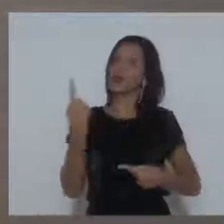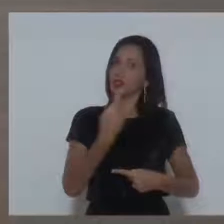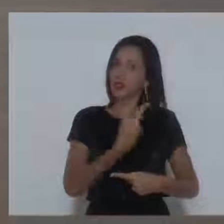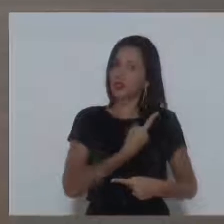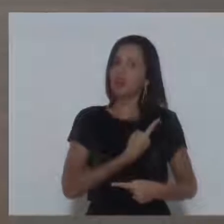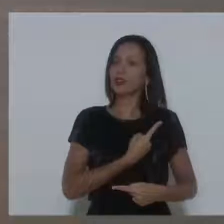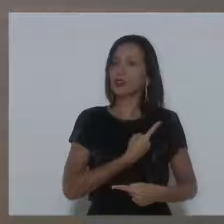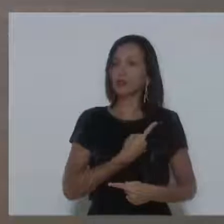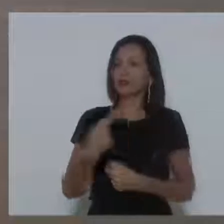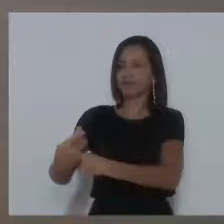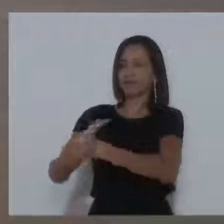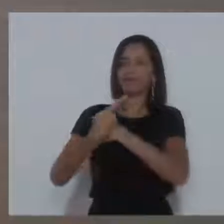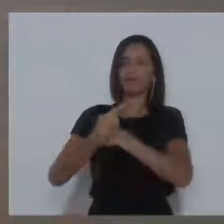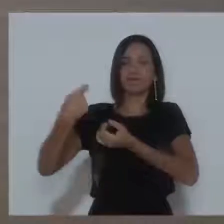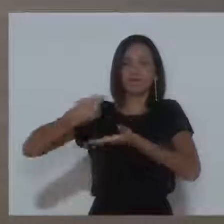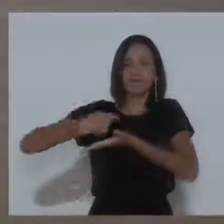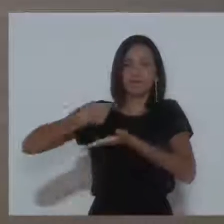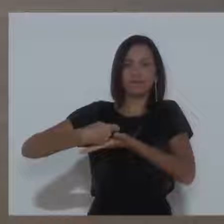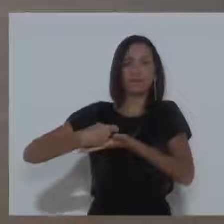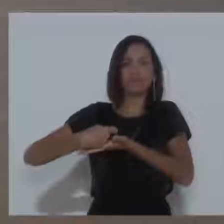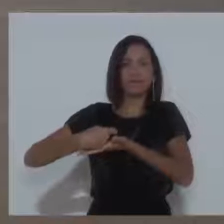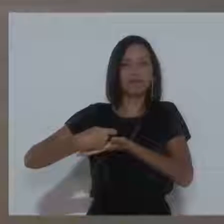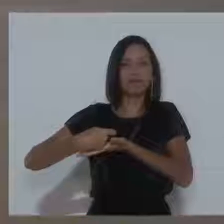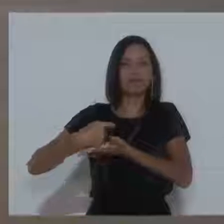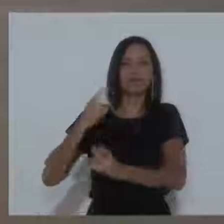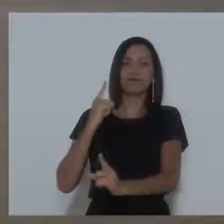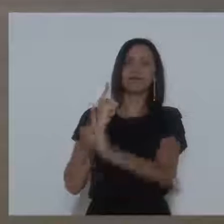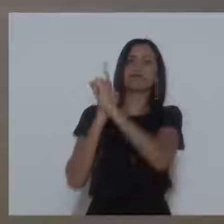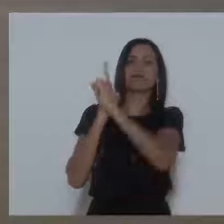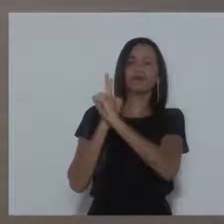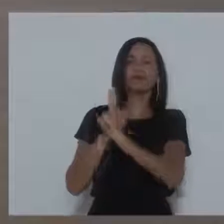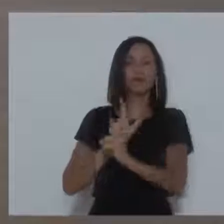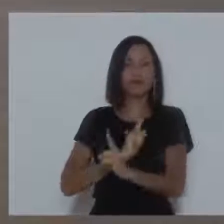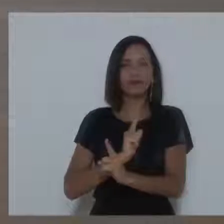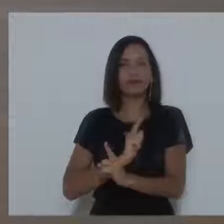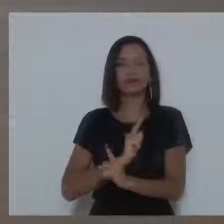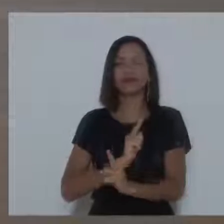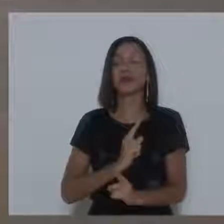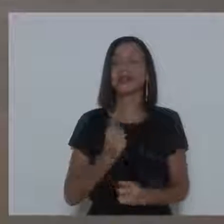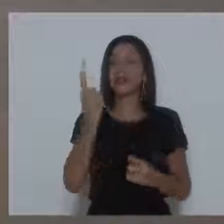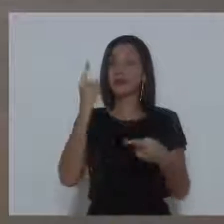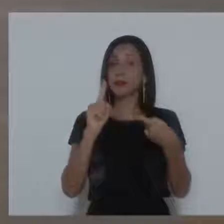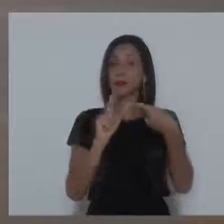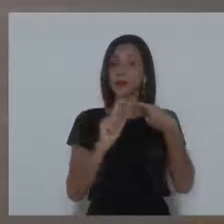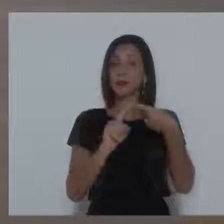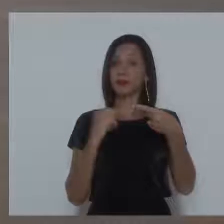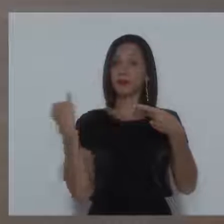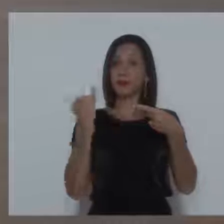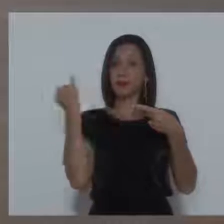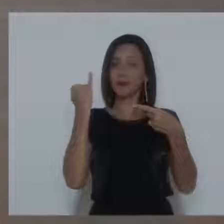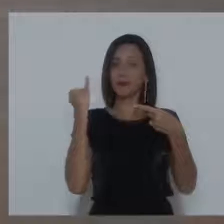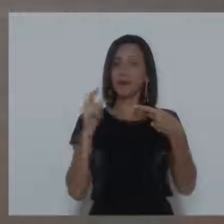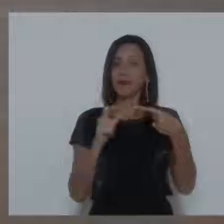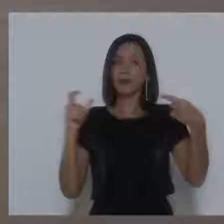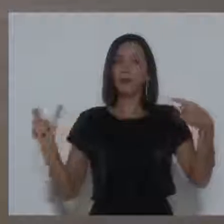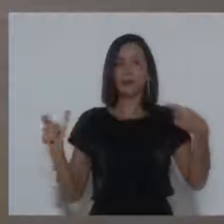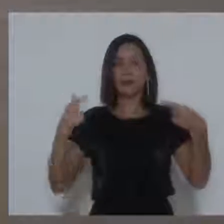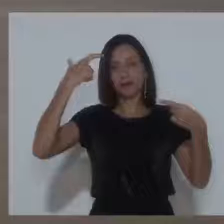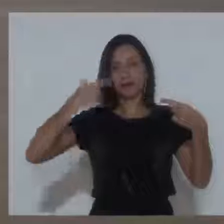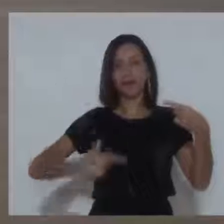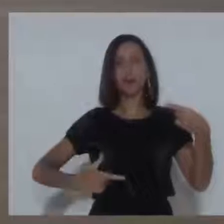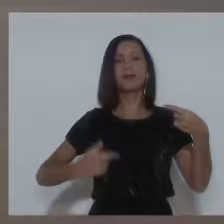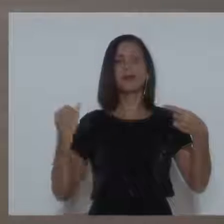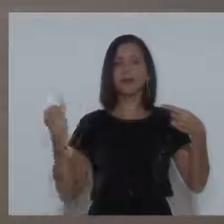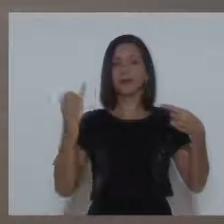nas ruas, sobre esses pontos. Primeiro ponto, acho que é importante, acho que isso é a maior, é uma das funções, mas é